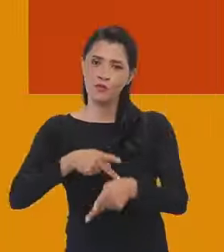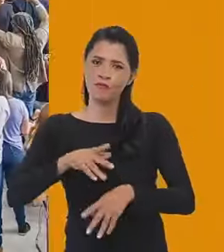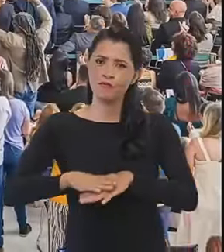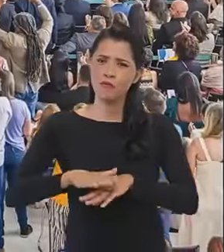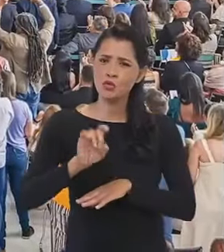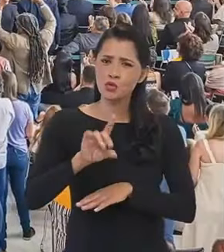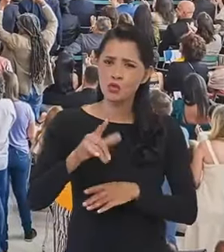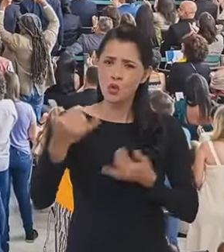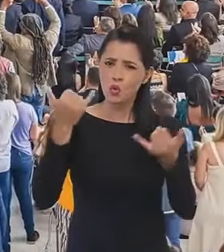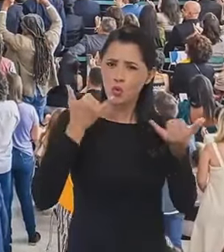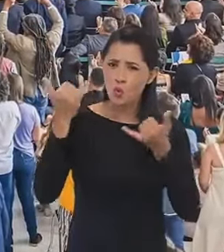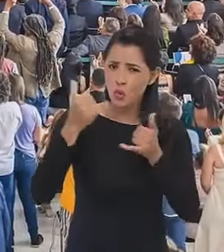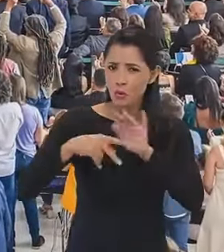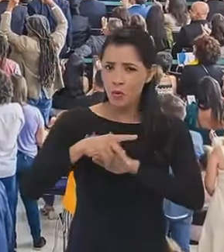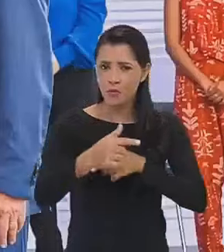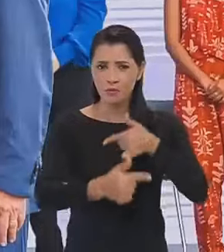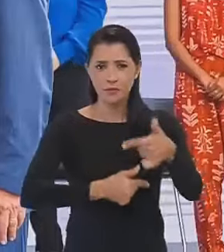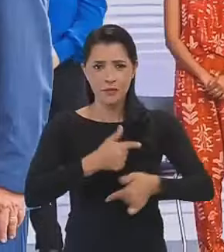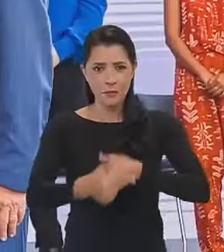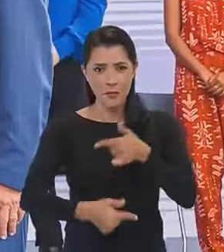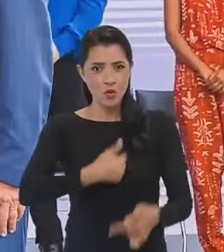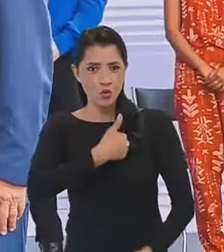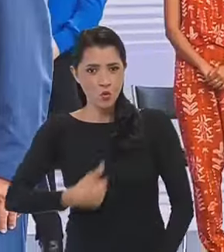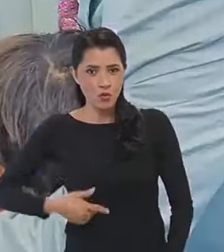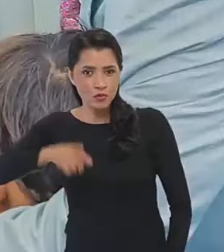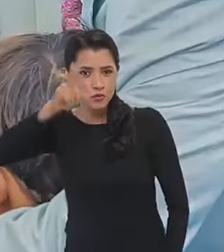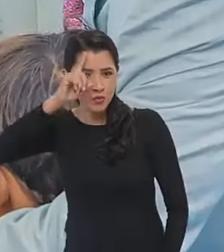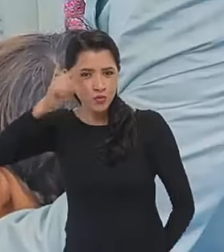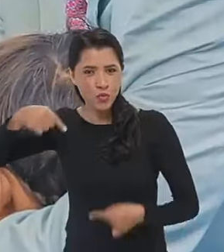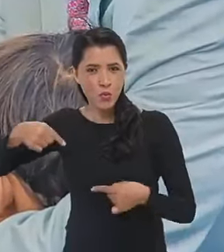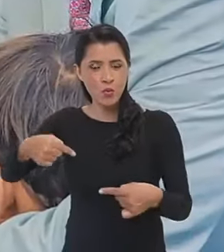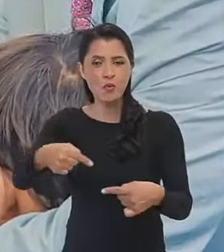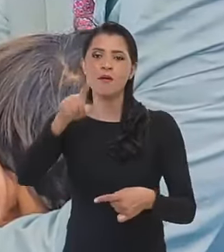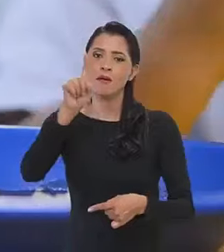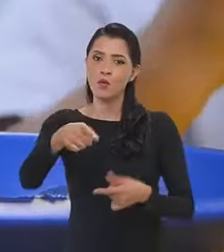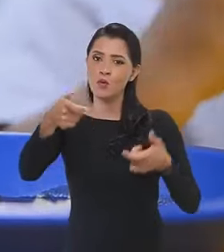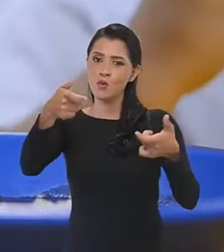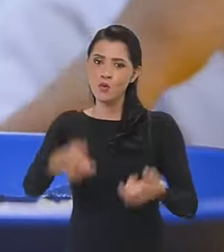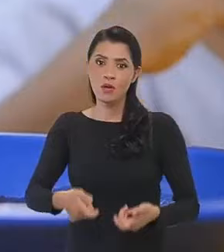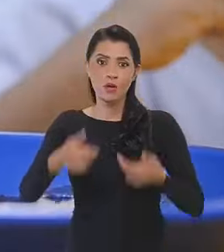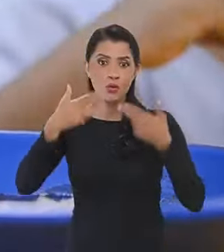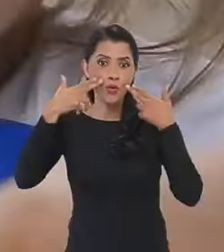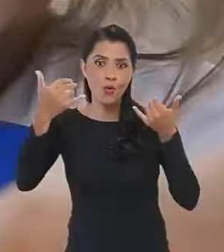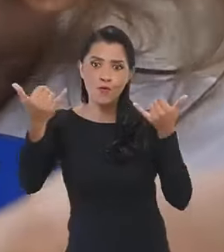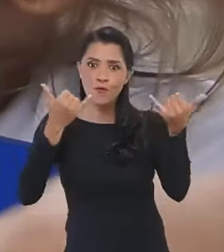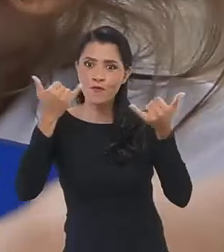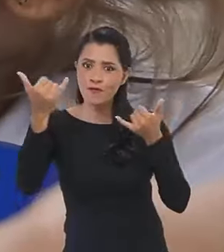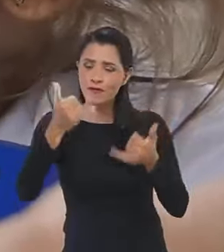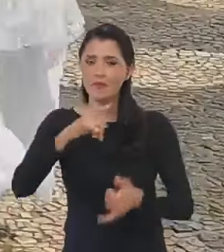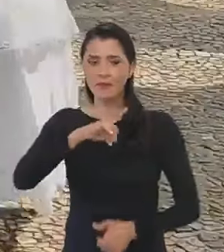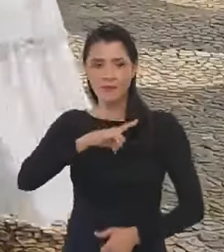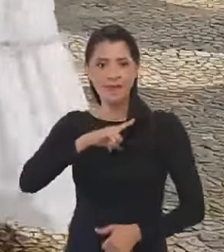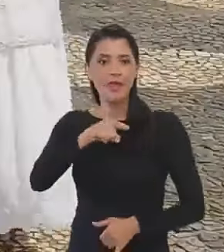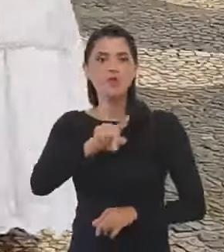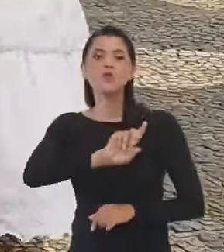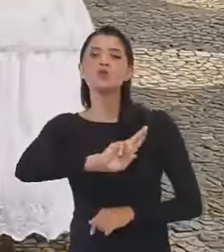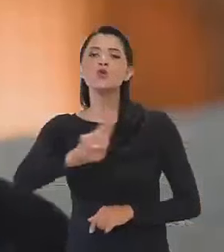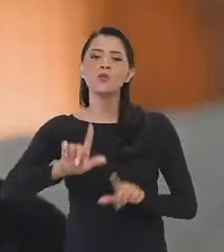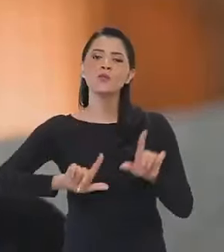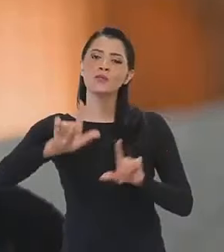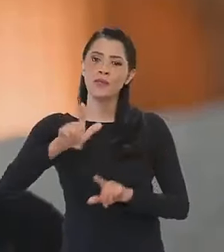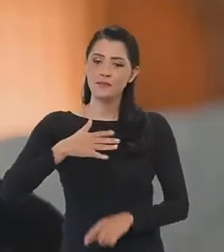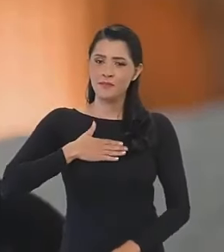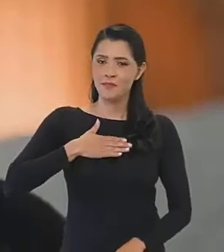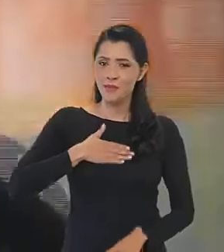mais do que um meio informativo das ações diárias de governo é um canal de boas notícias para cima um canal para chamar de